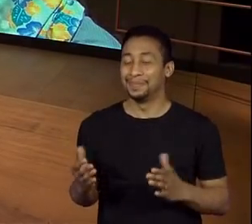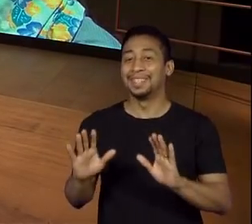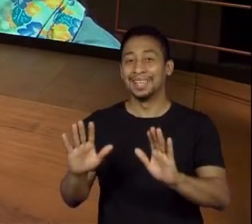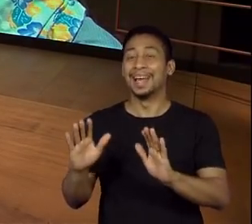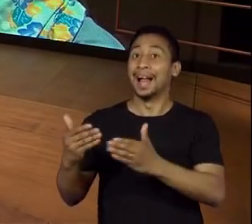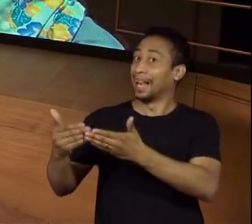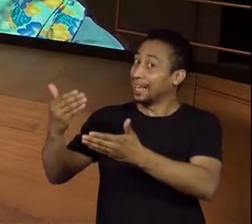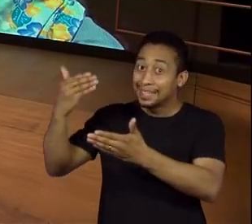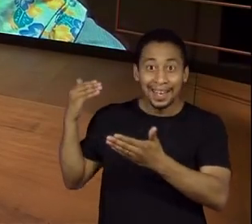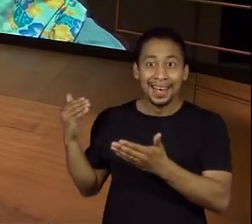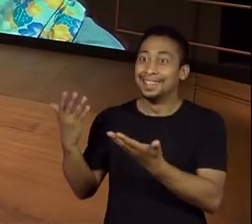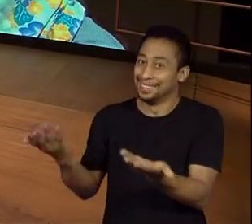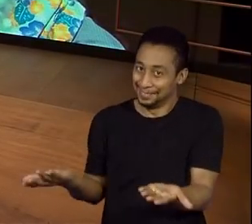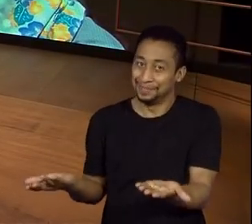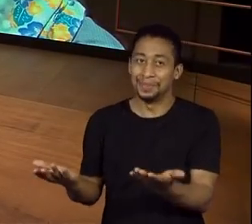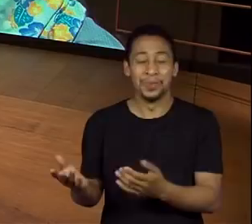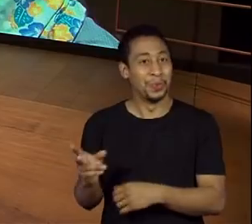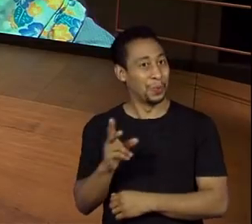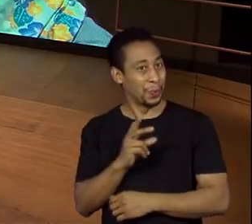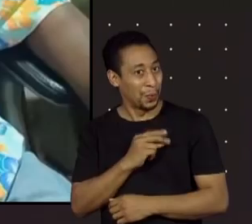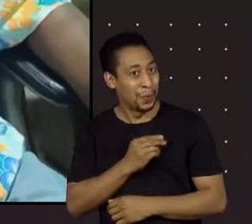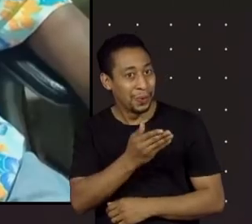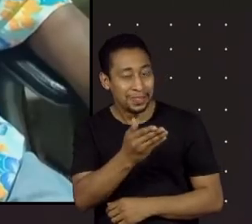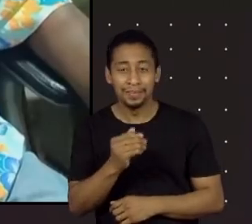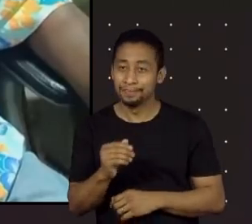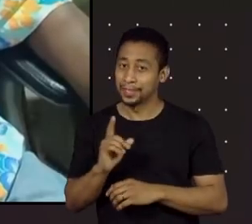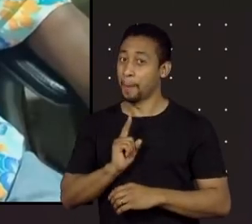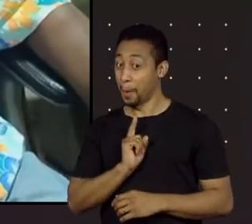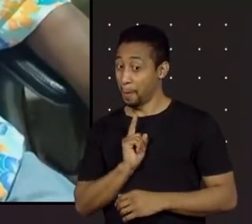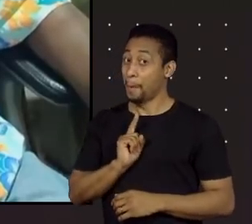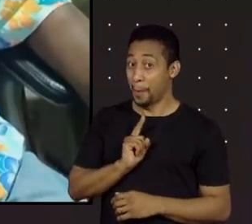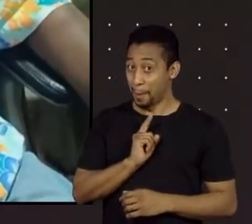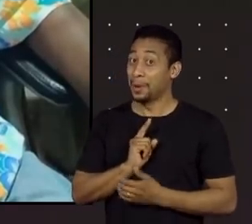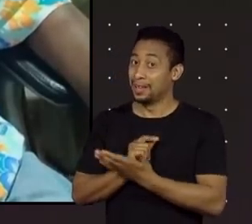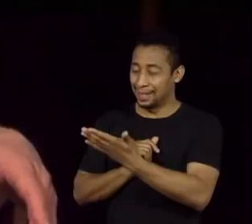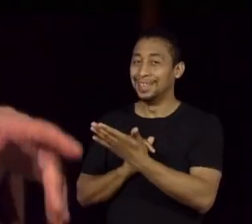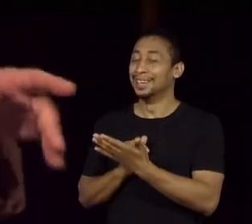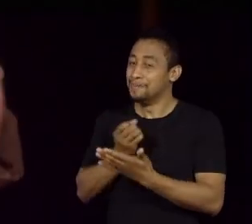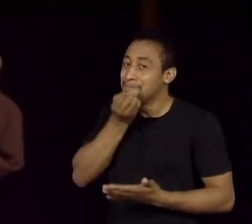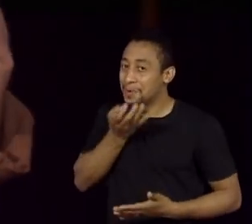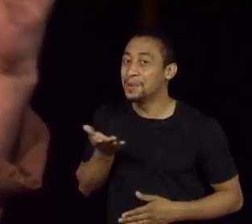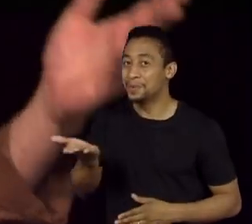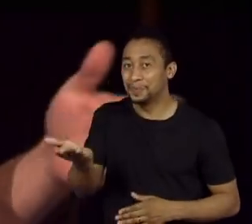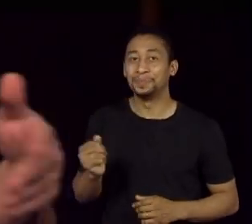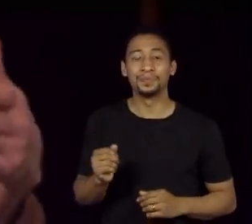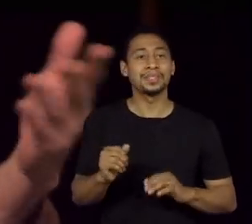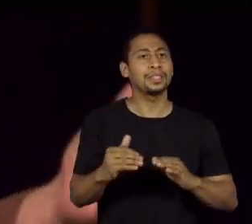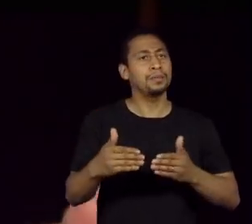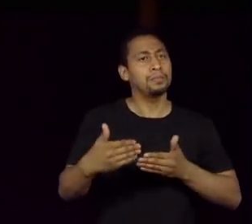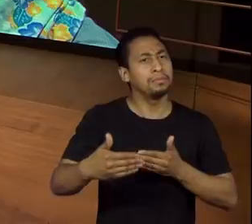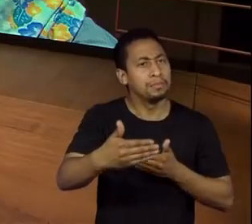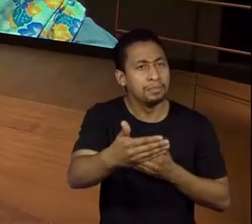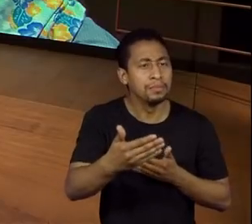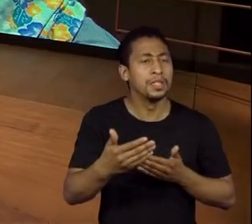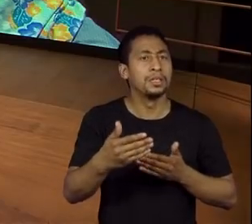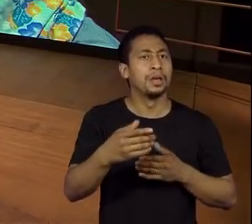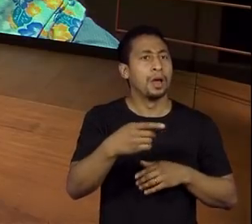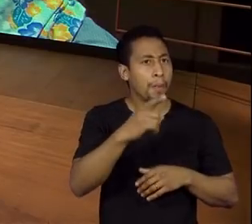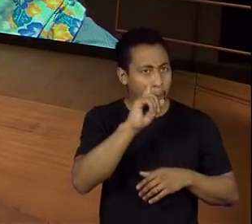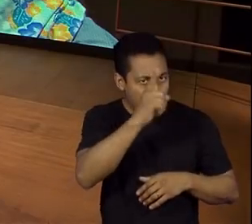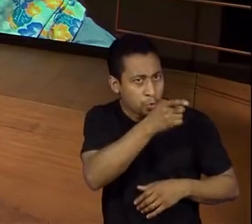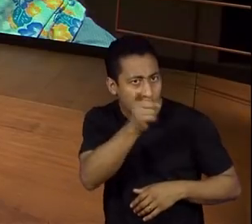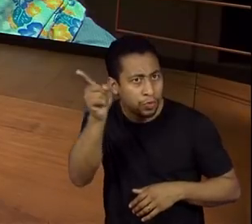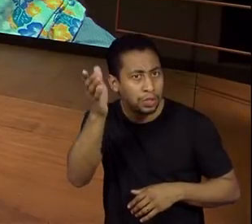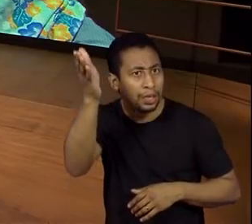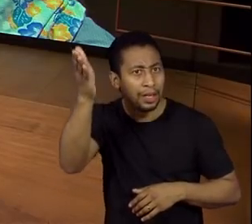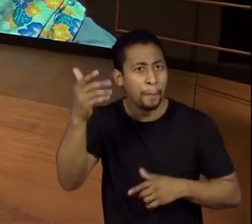naquela época, hein? Olha só. Cenoura Abravanel Santos, figuraça. Aí, na sequência, você foi enviado para a Guerra do